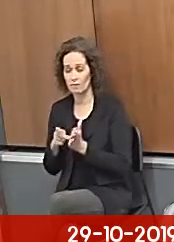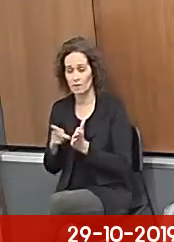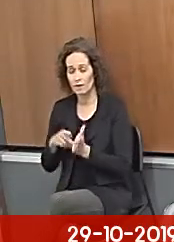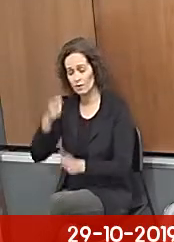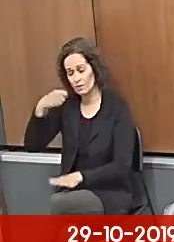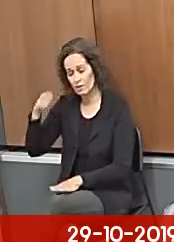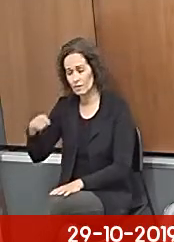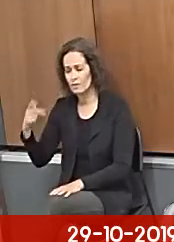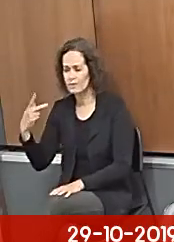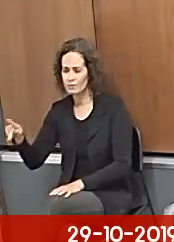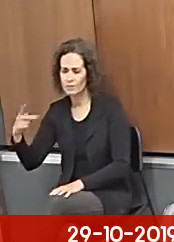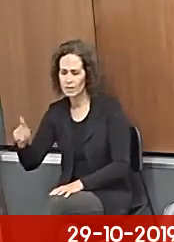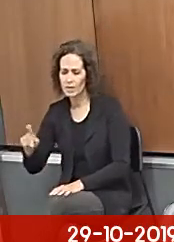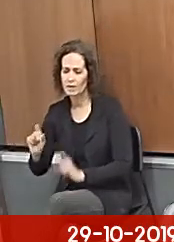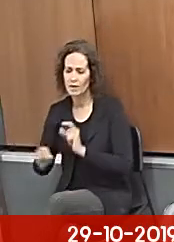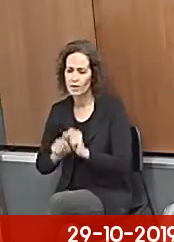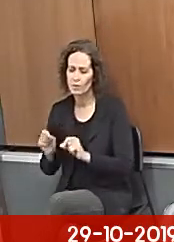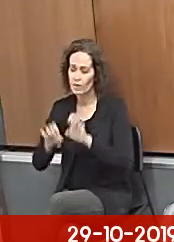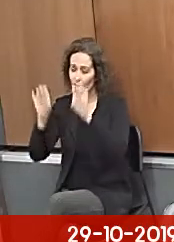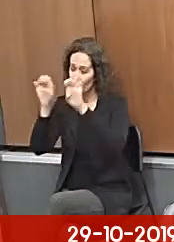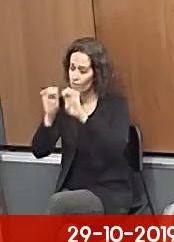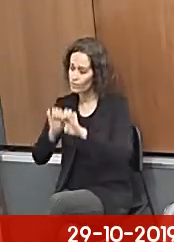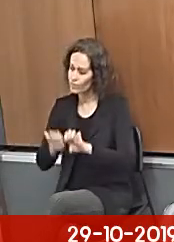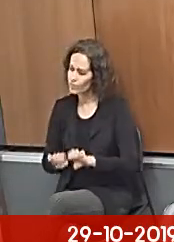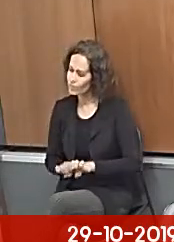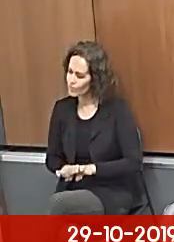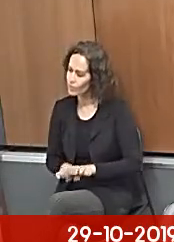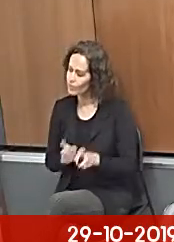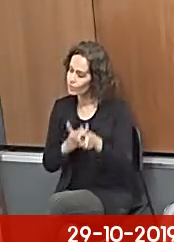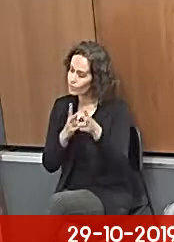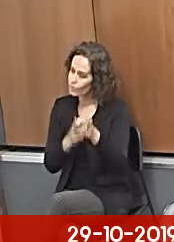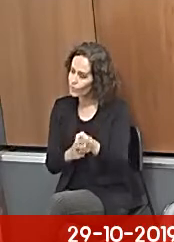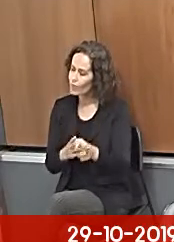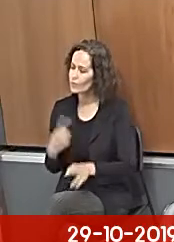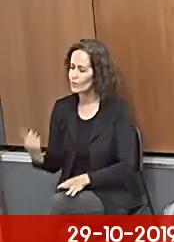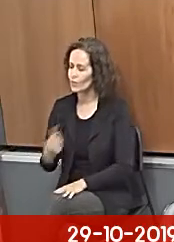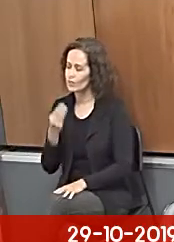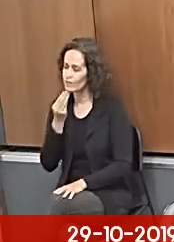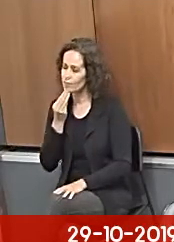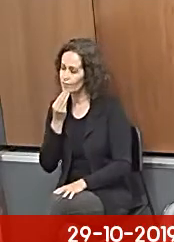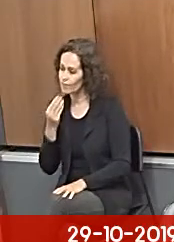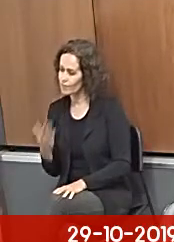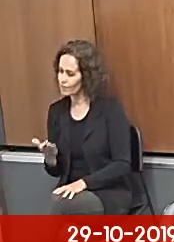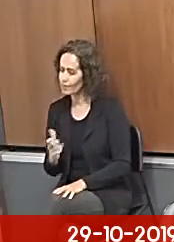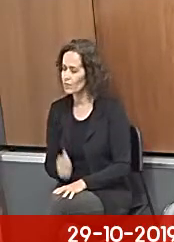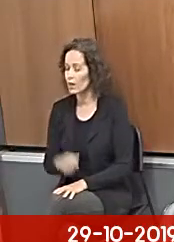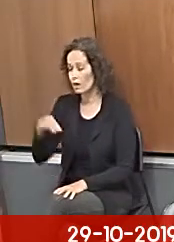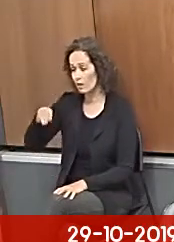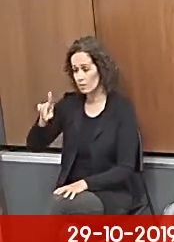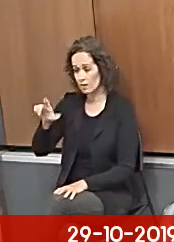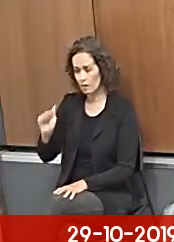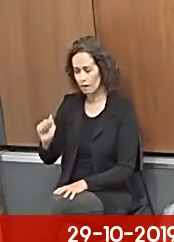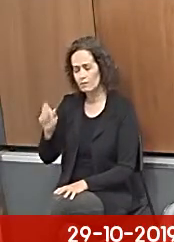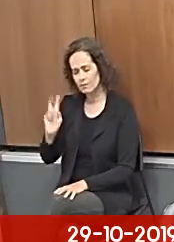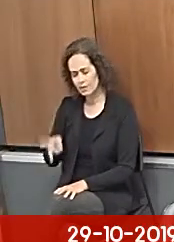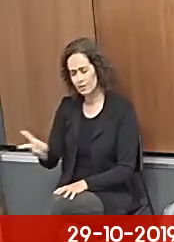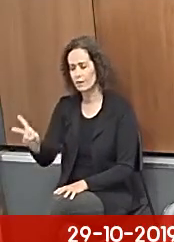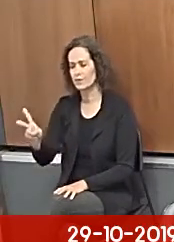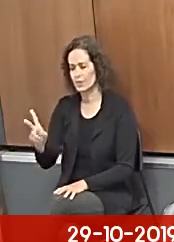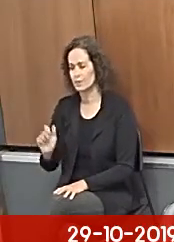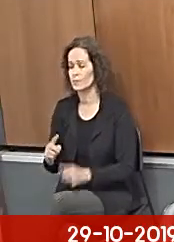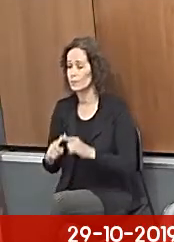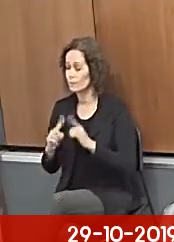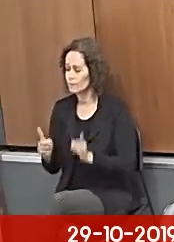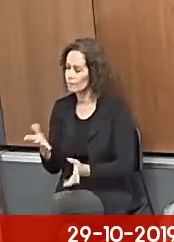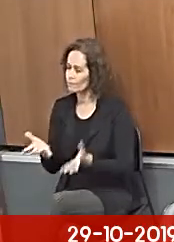deles é na mesma estrutura que a gente tem o desejo de formar a nossa. Nunca vai deixar de existir a MDA. A gente tem o desejo de formar